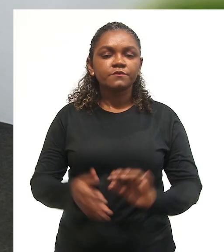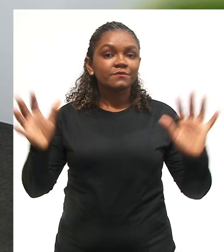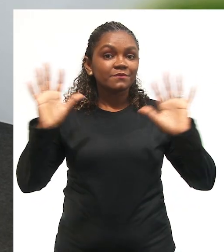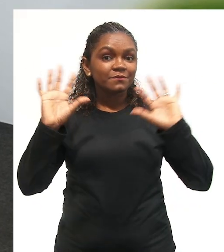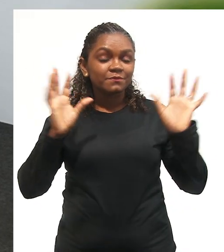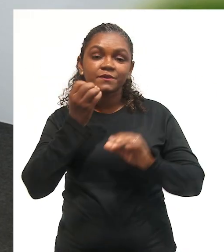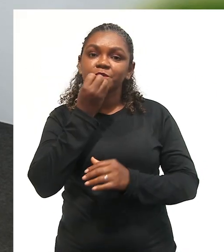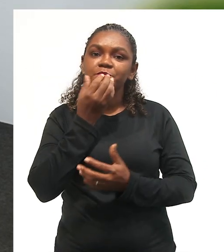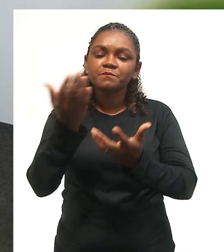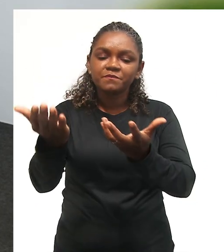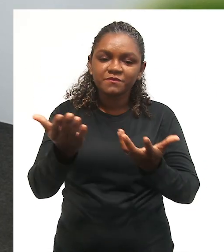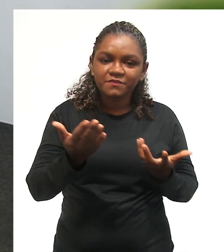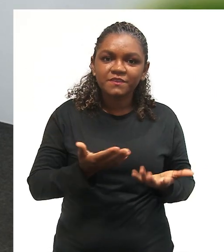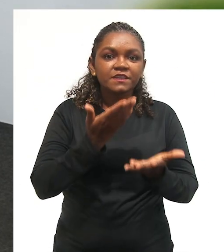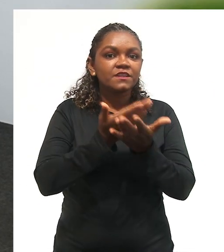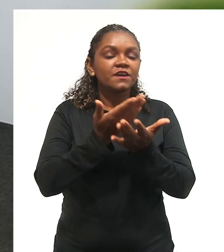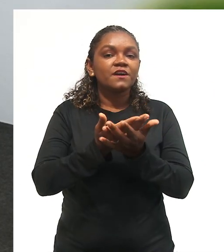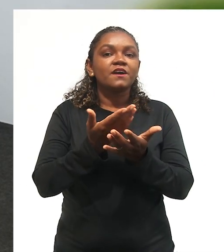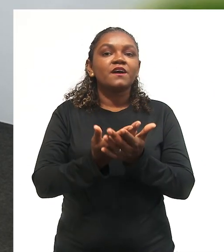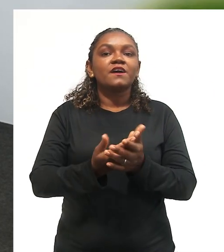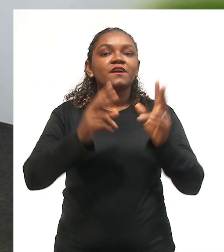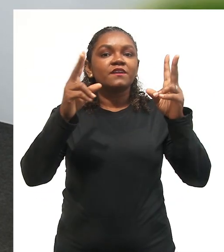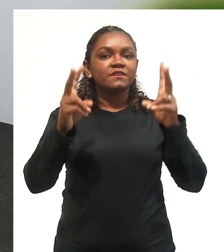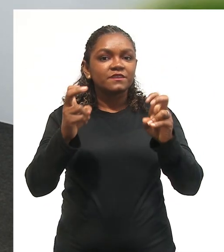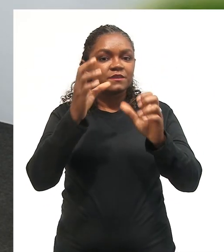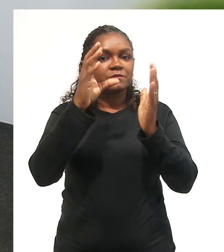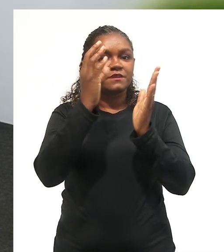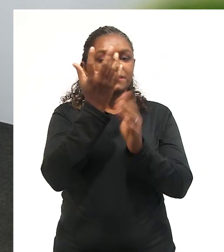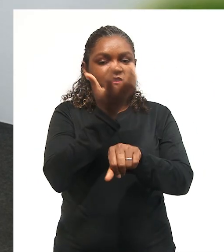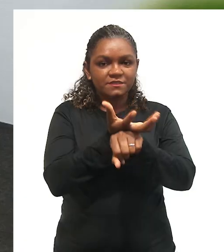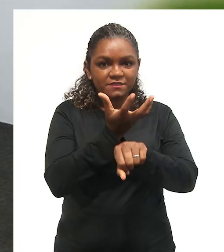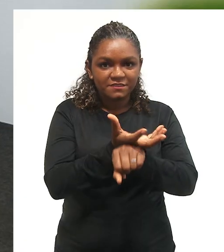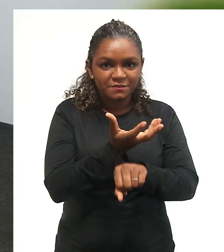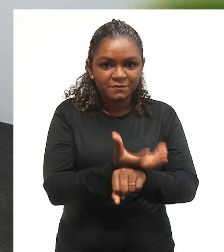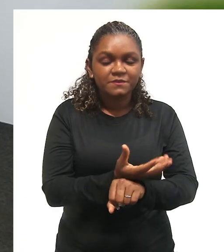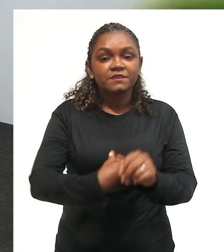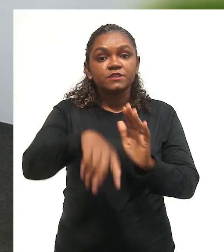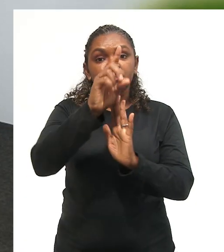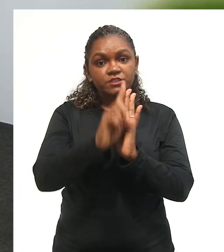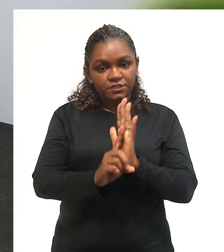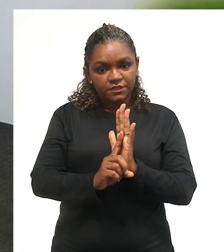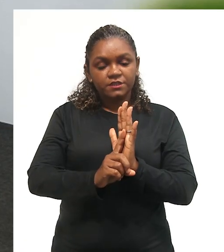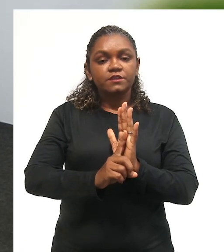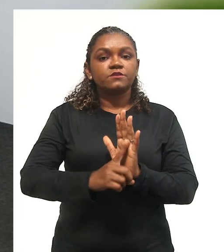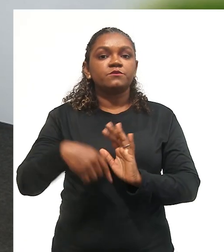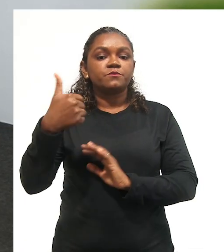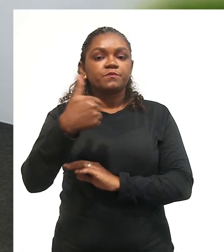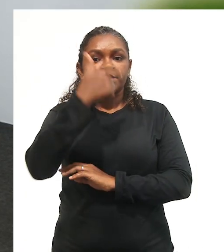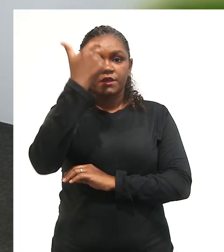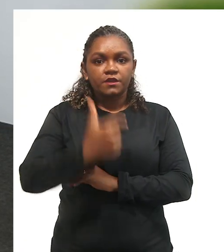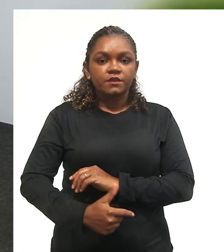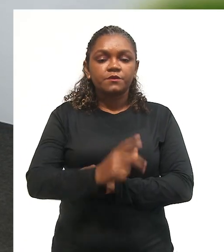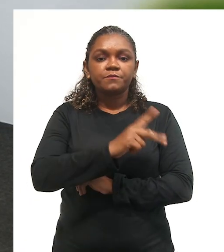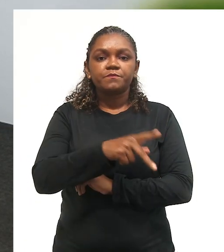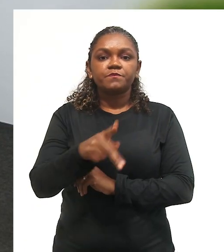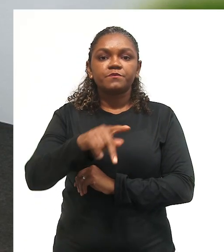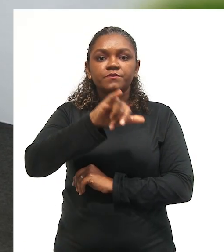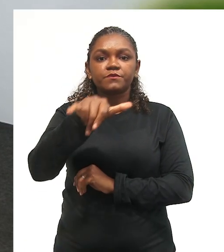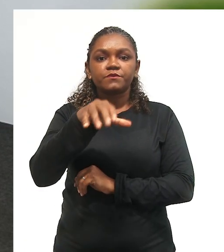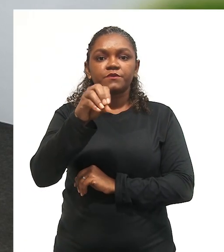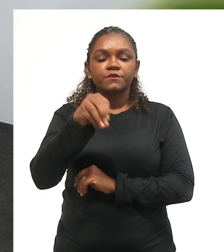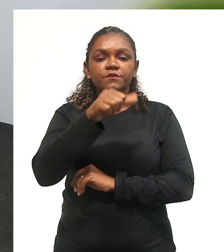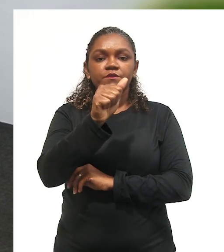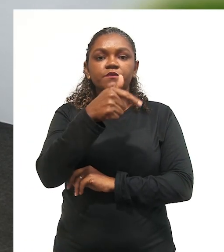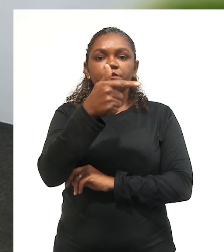Olá, sejam bem-vindos a mais uma unidade da nossa disciplina de Direito 1. Eu sou o professor João e antes de começarmos a nossa